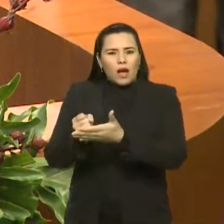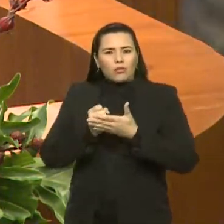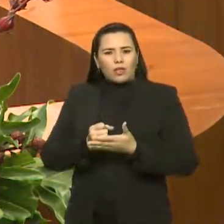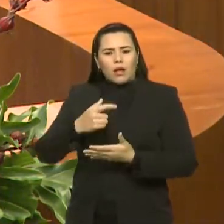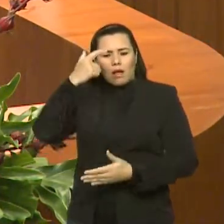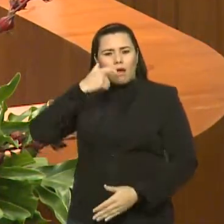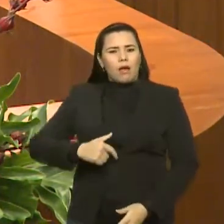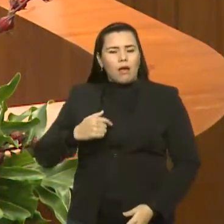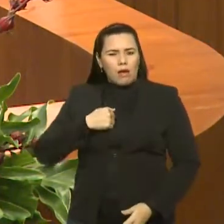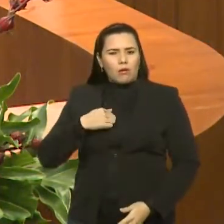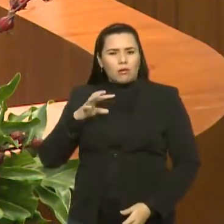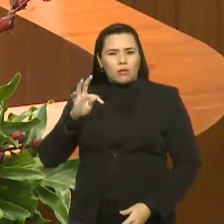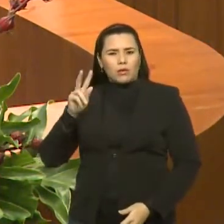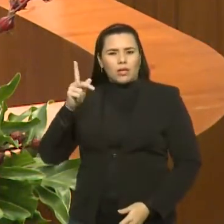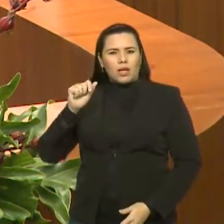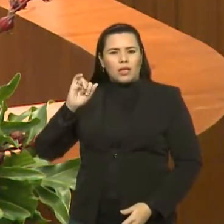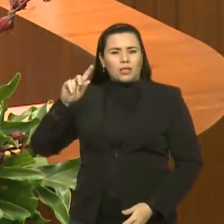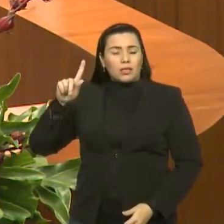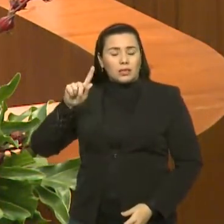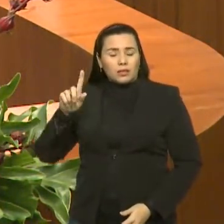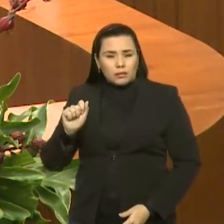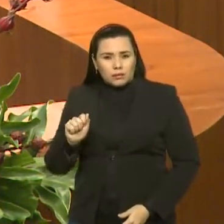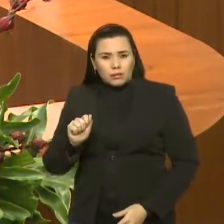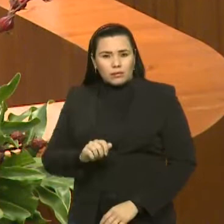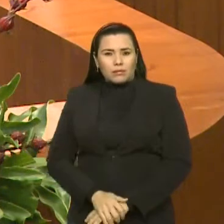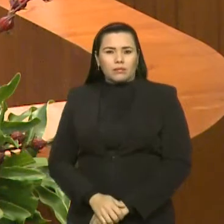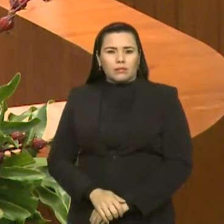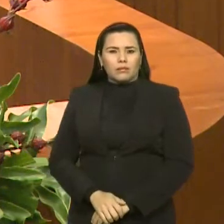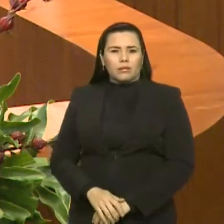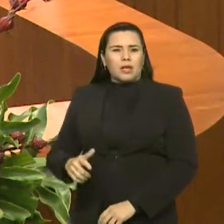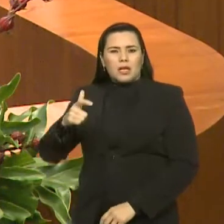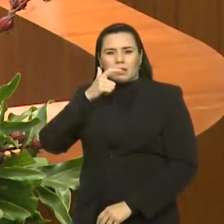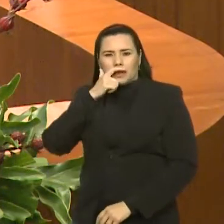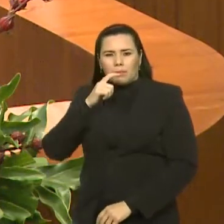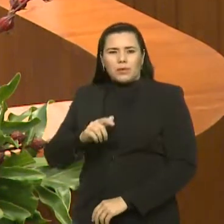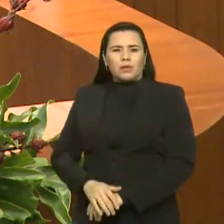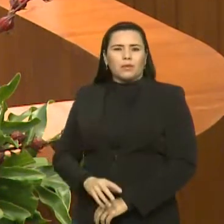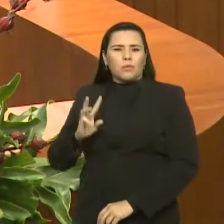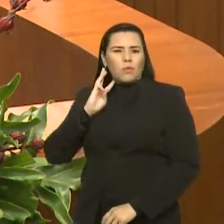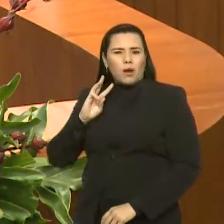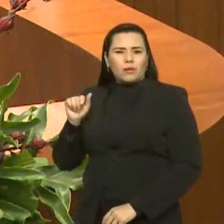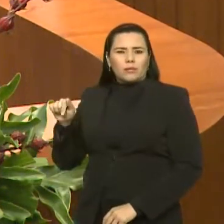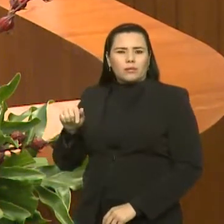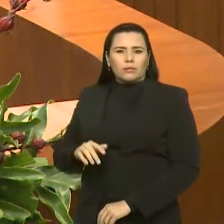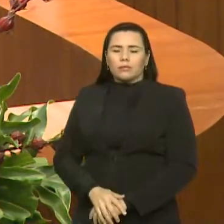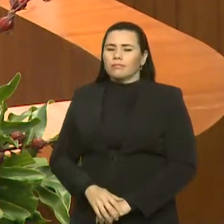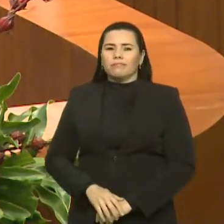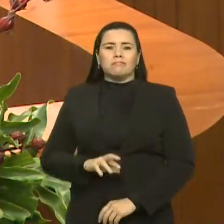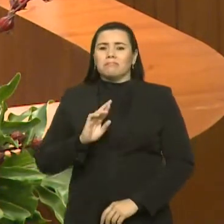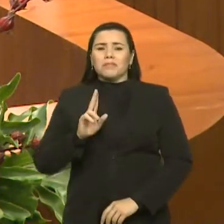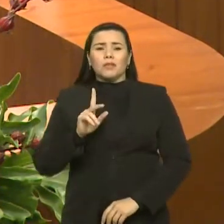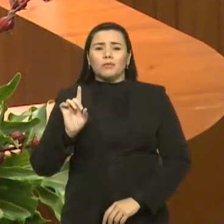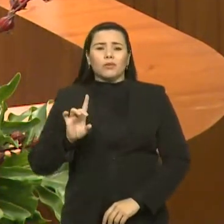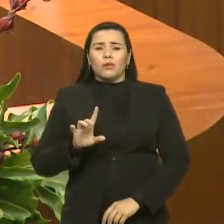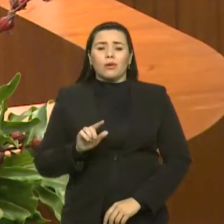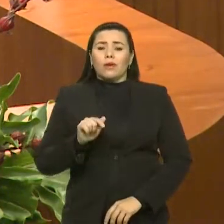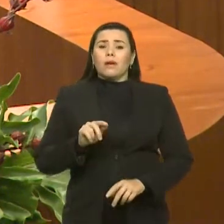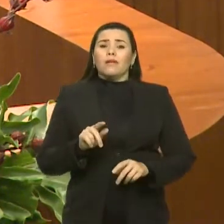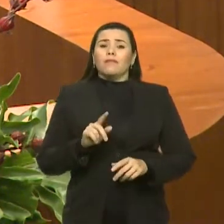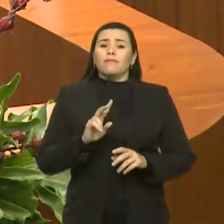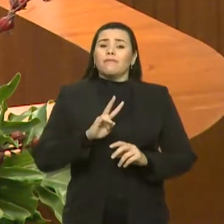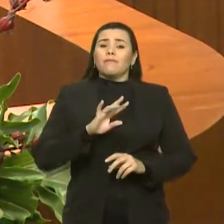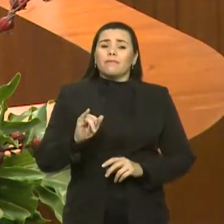os pacientes da Baixada, e isso é uma vergonha. Nós já não se perca mais tempo, deputado Hélio, cobrando da